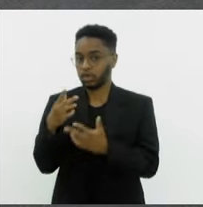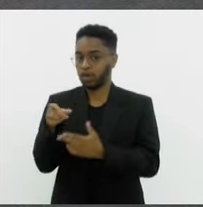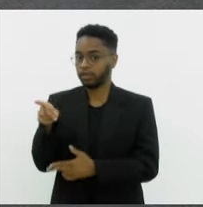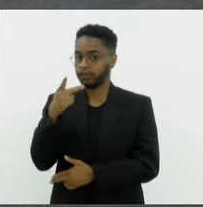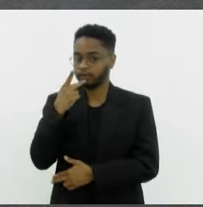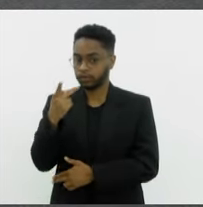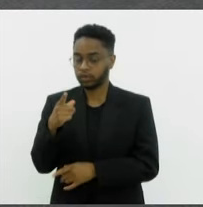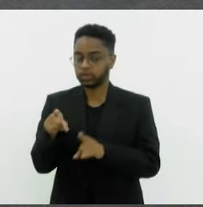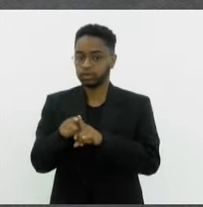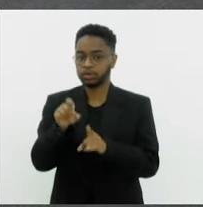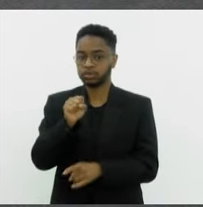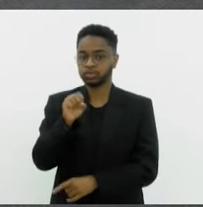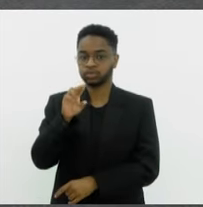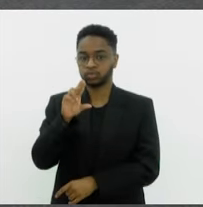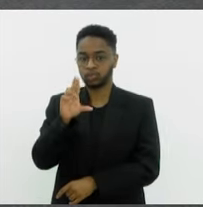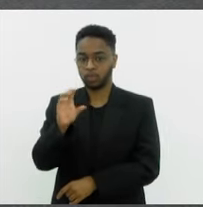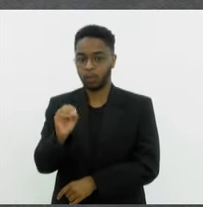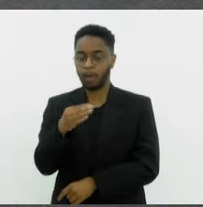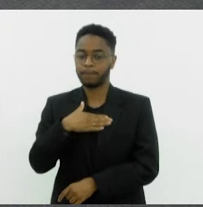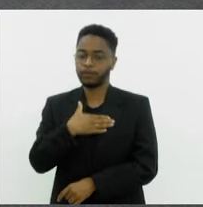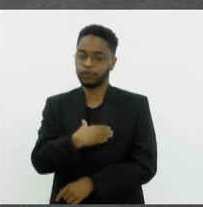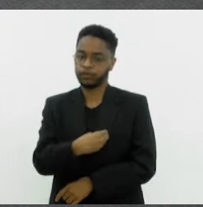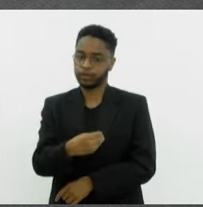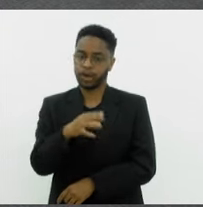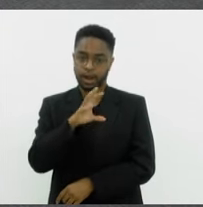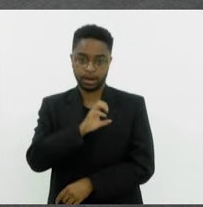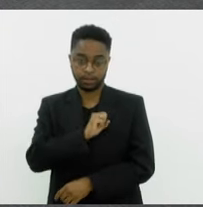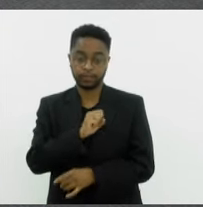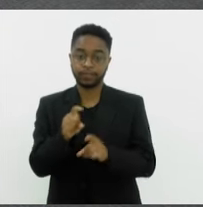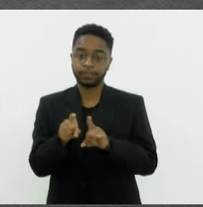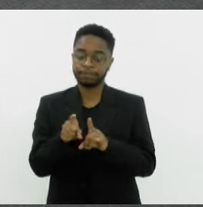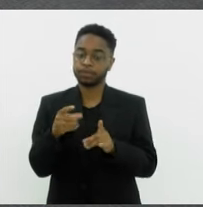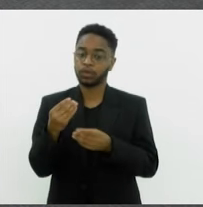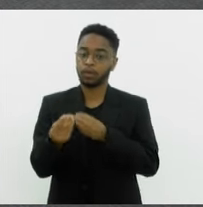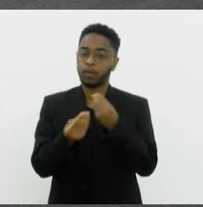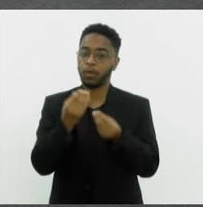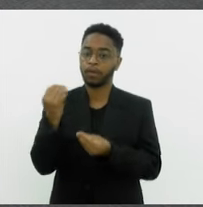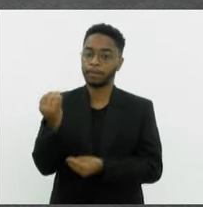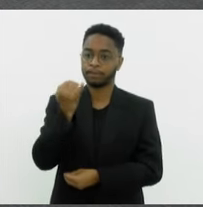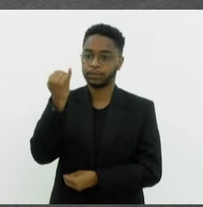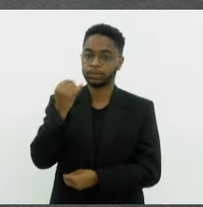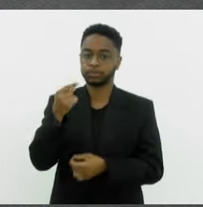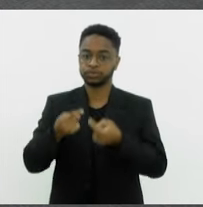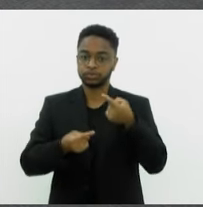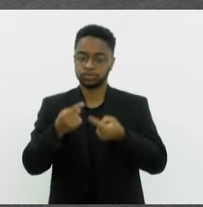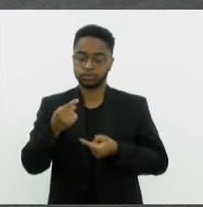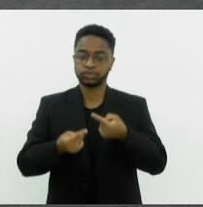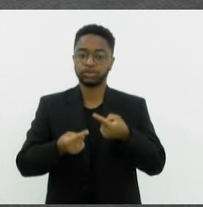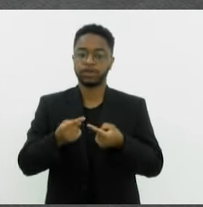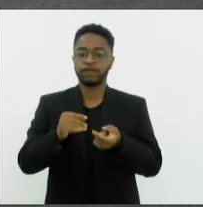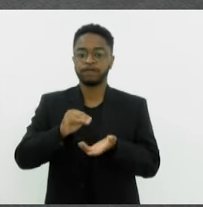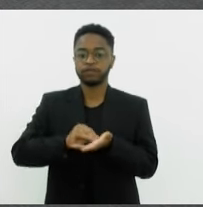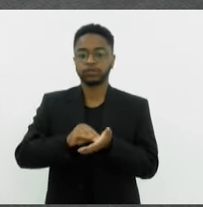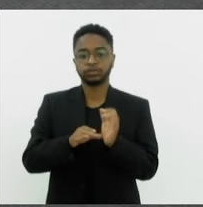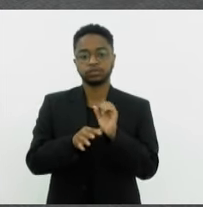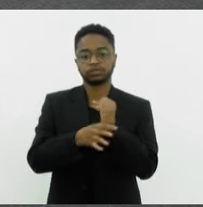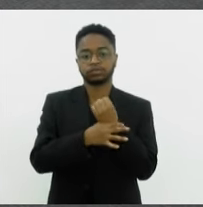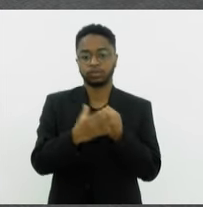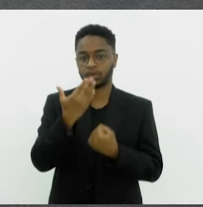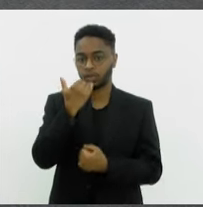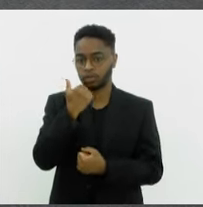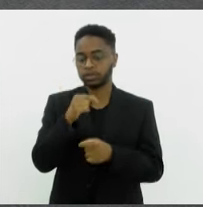o suco, que meu filho adora, da importância de não só discutir a segurança alimentar e nutricional, mas fazer a